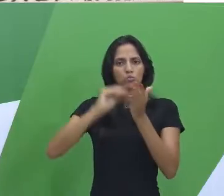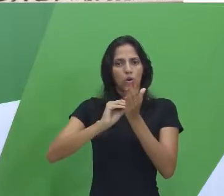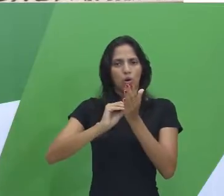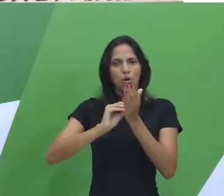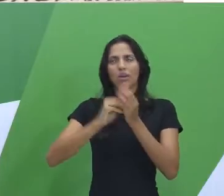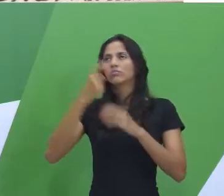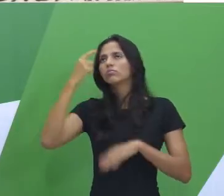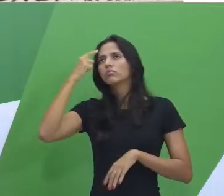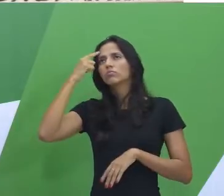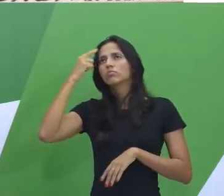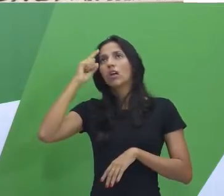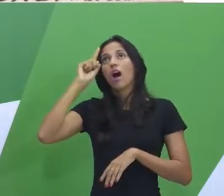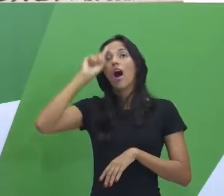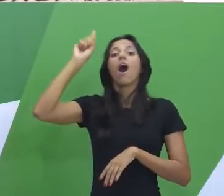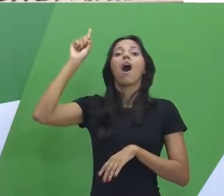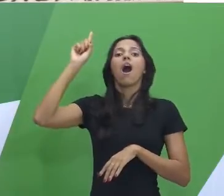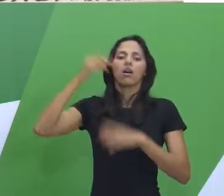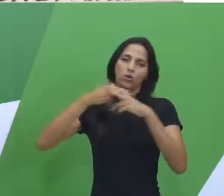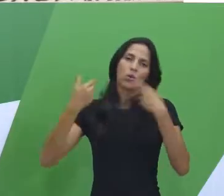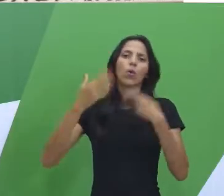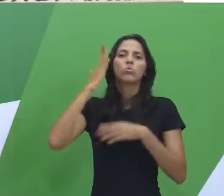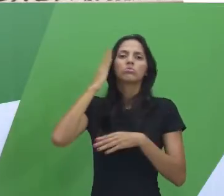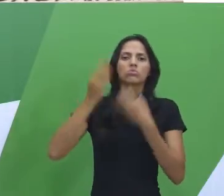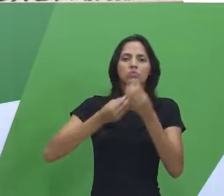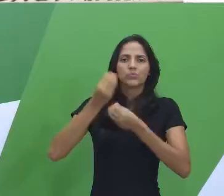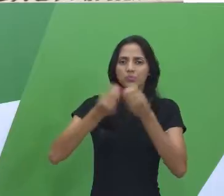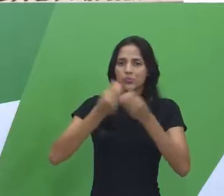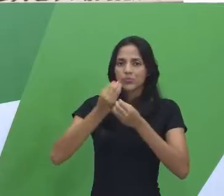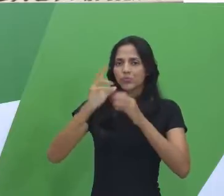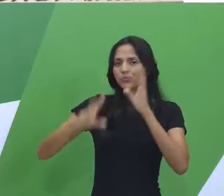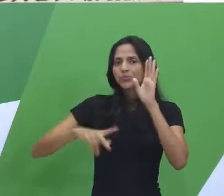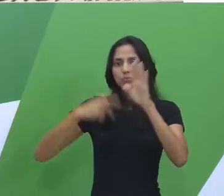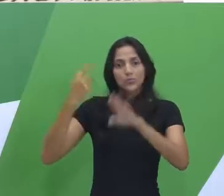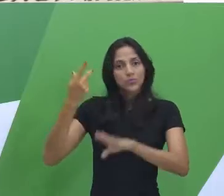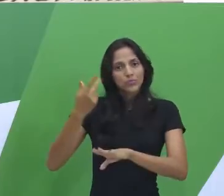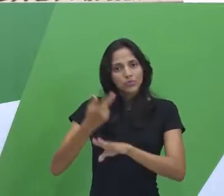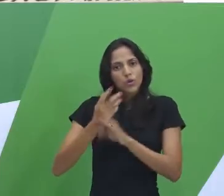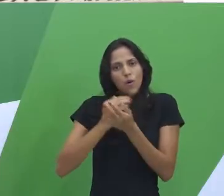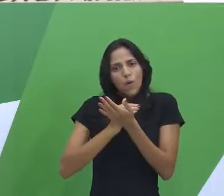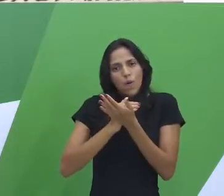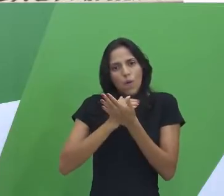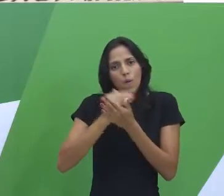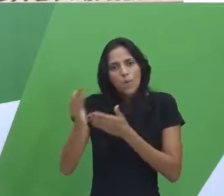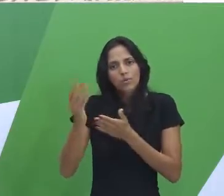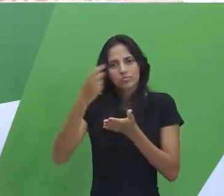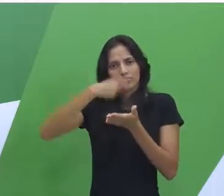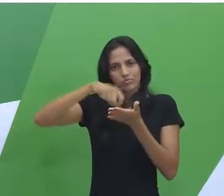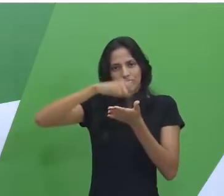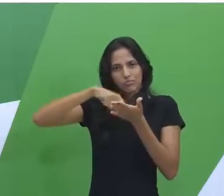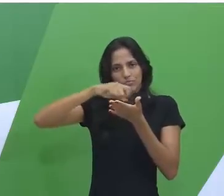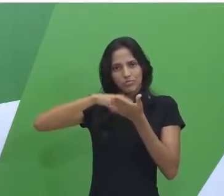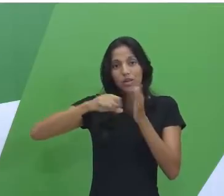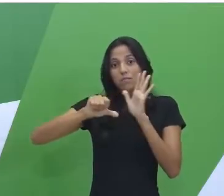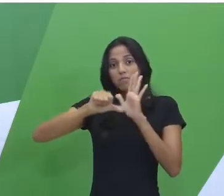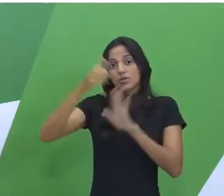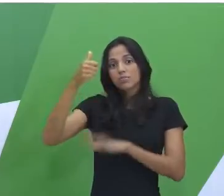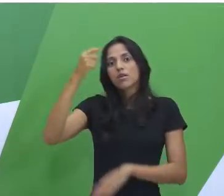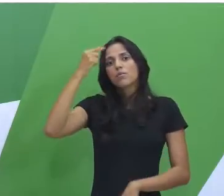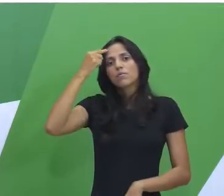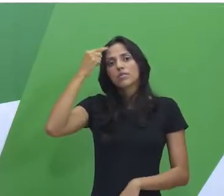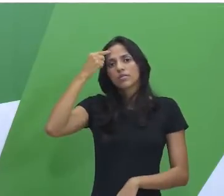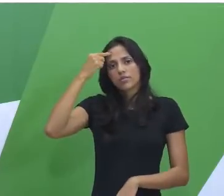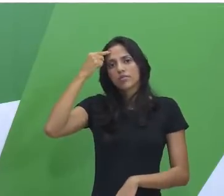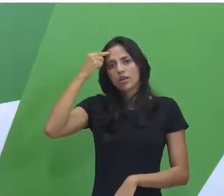da intuição. E depois começaram os manuscritos. Observe que a maioria dos